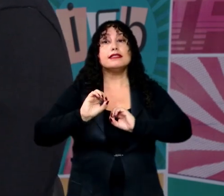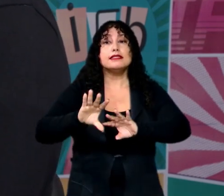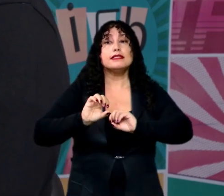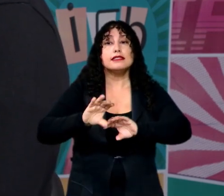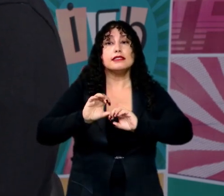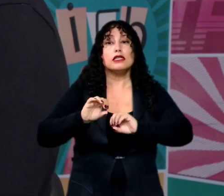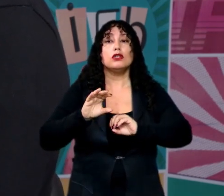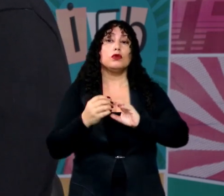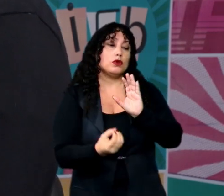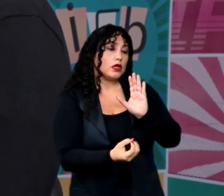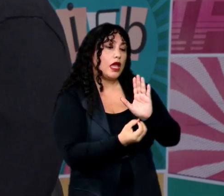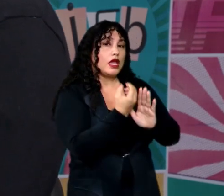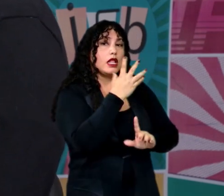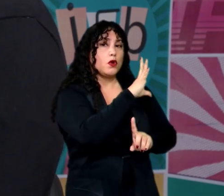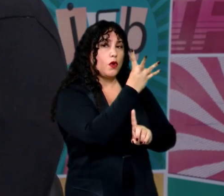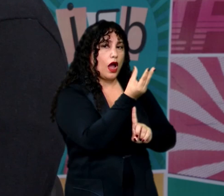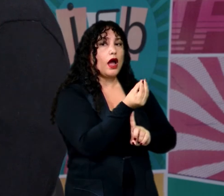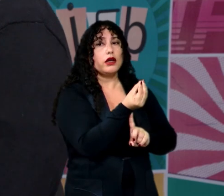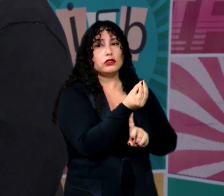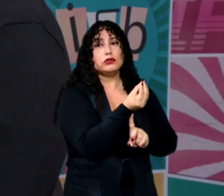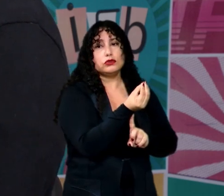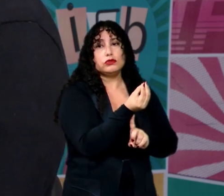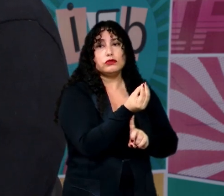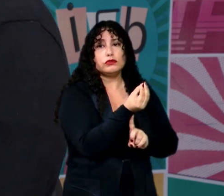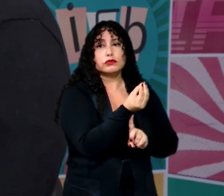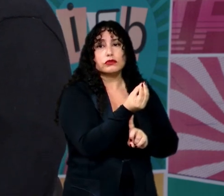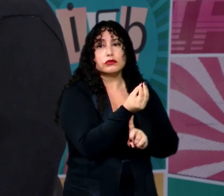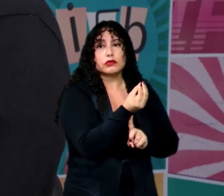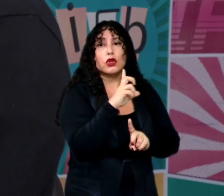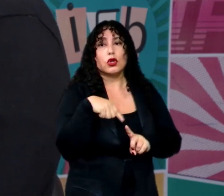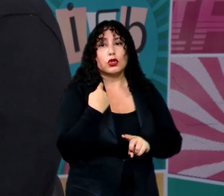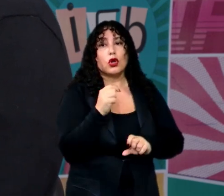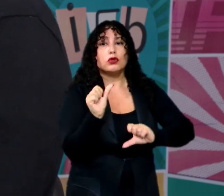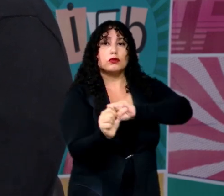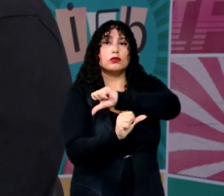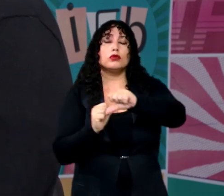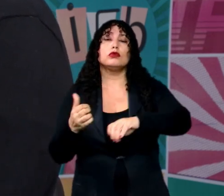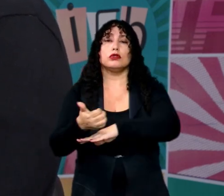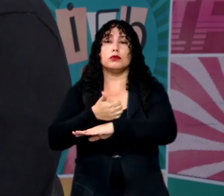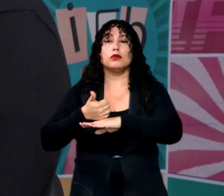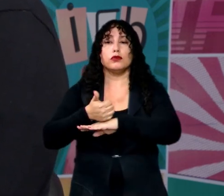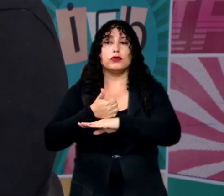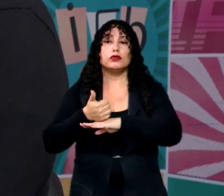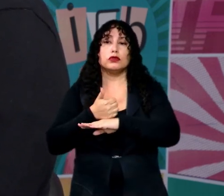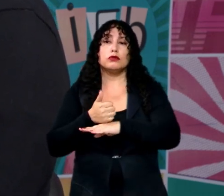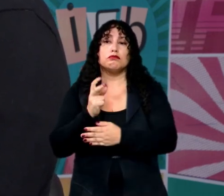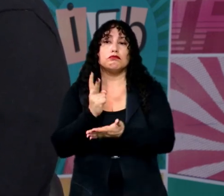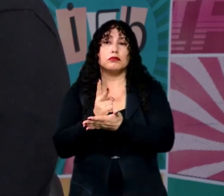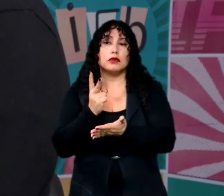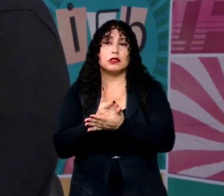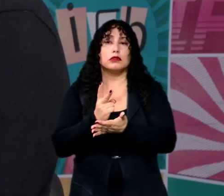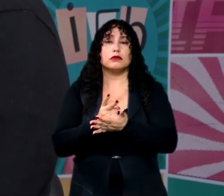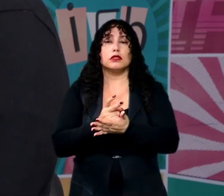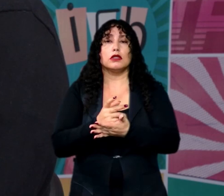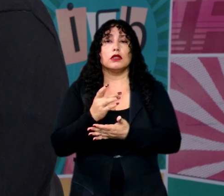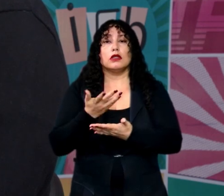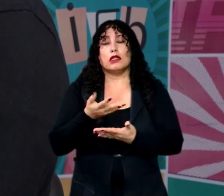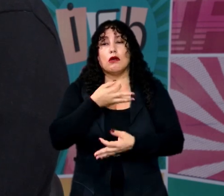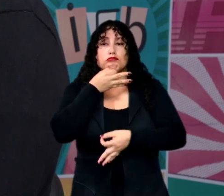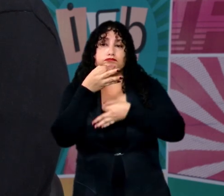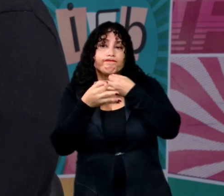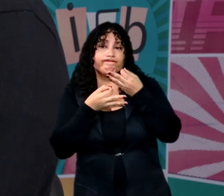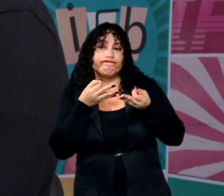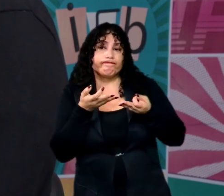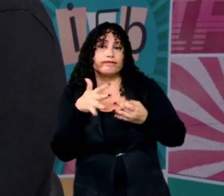crio arte. Né? Então, a gente muda de profissão mesmo. Então, eu acho o seguinte,